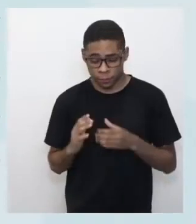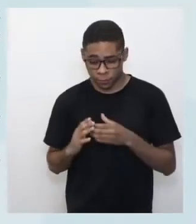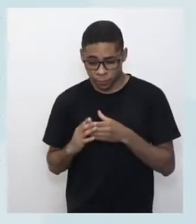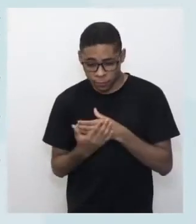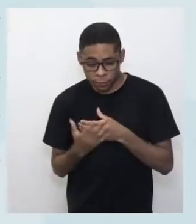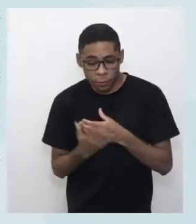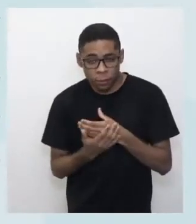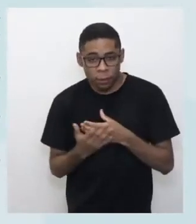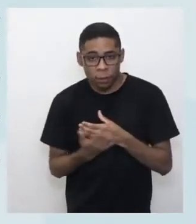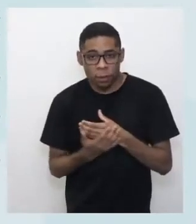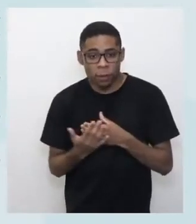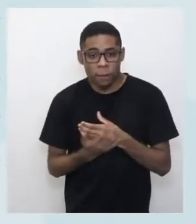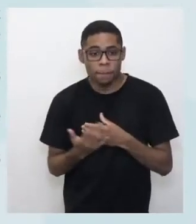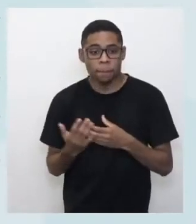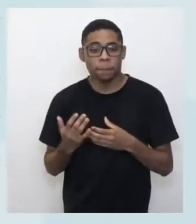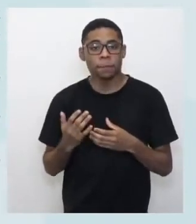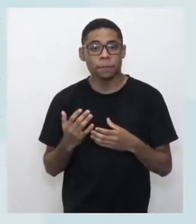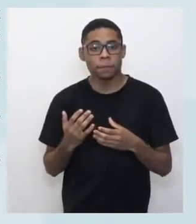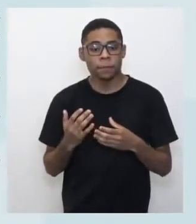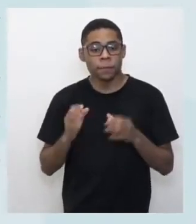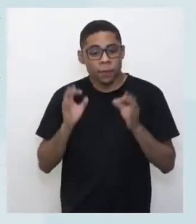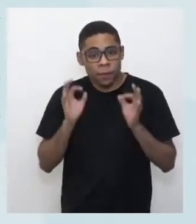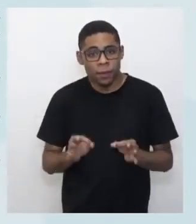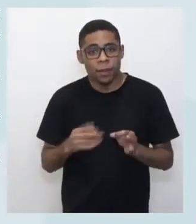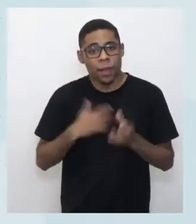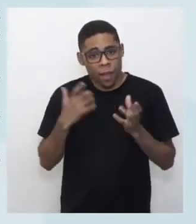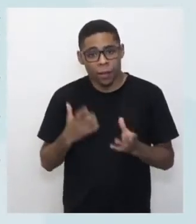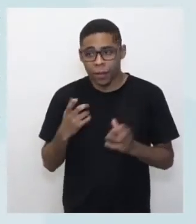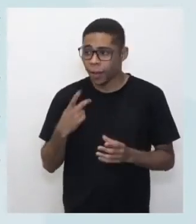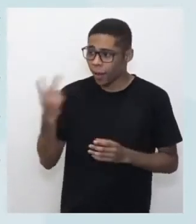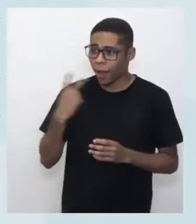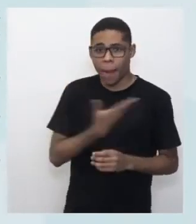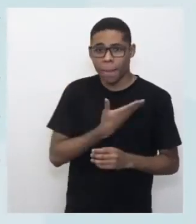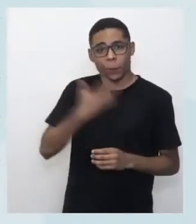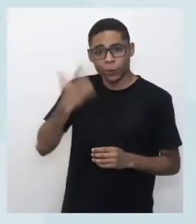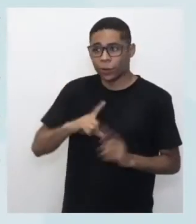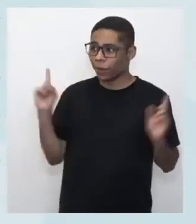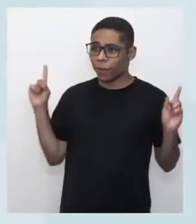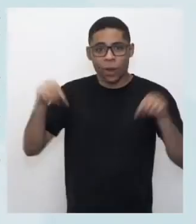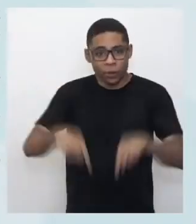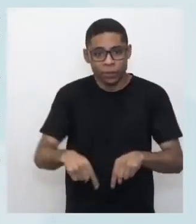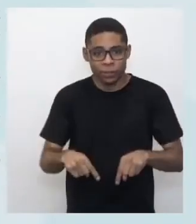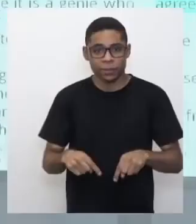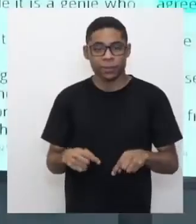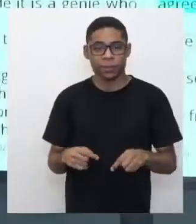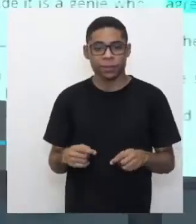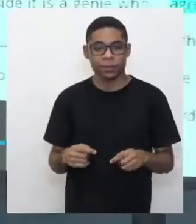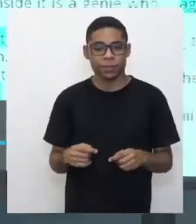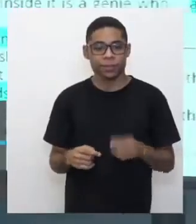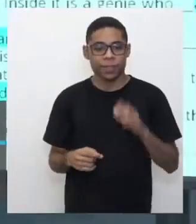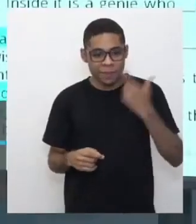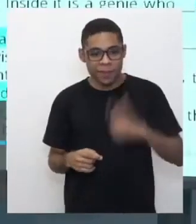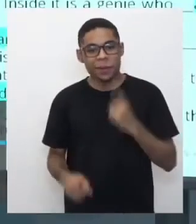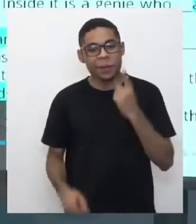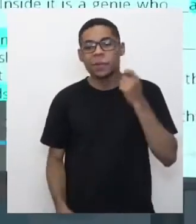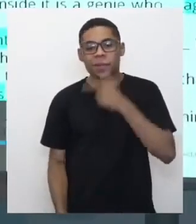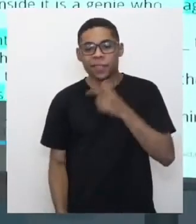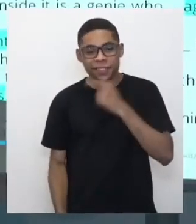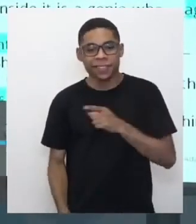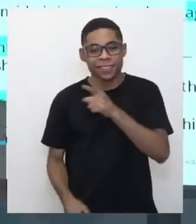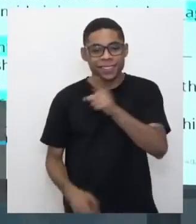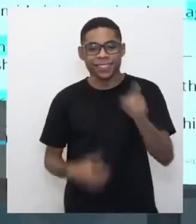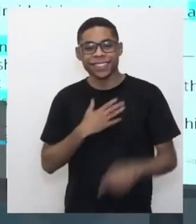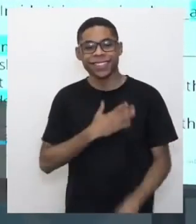my friends were back here. Eu com certeza quero minhas amigas de volta aqui. Ok, mais uma das piadinhas aí que espero que vocês